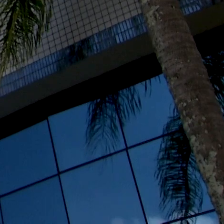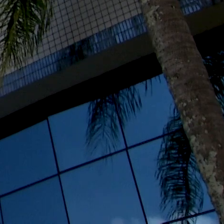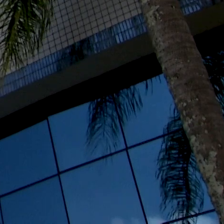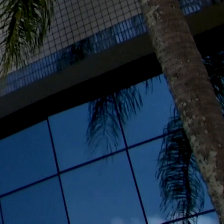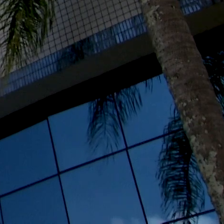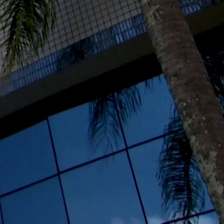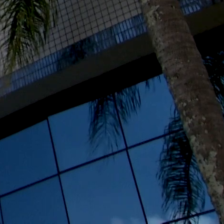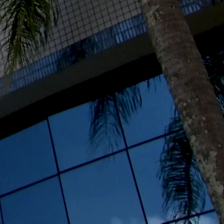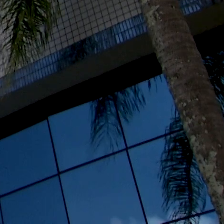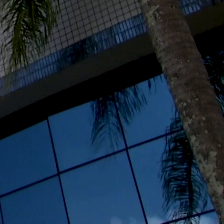é de 23 graus e a mínima de 12. E esse foi o Boletim Legislativo desta segunda. Amanhã tem mais. Um